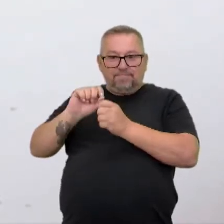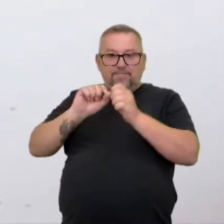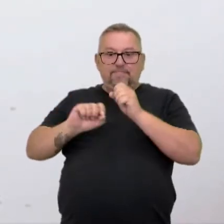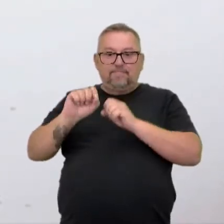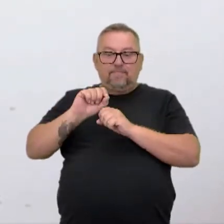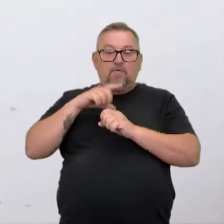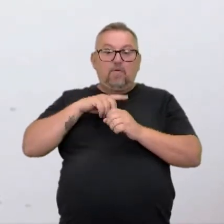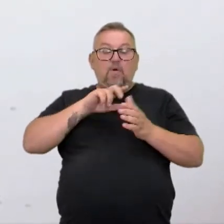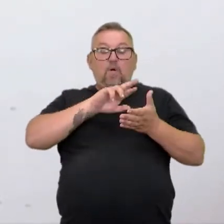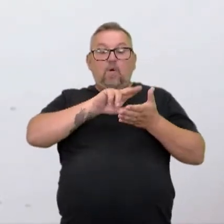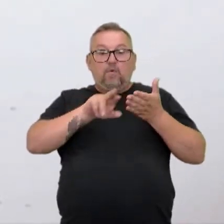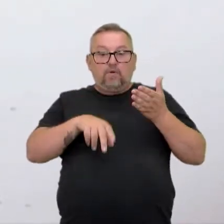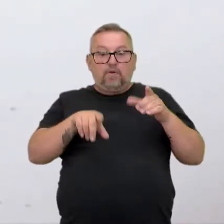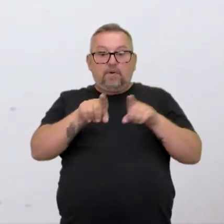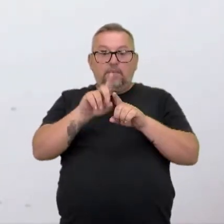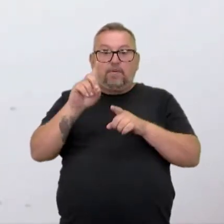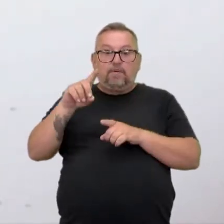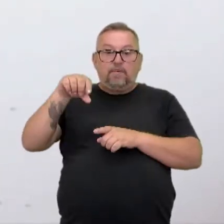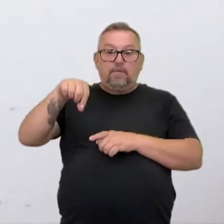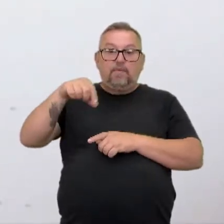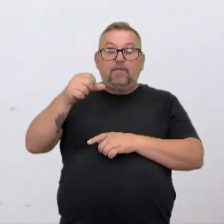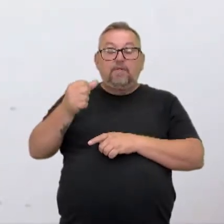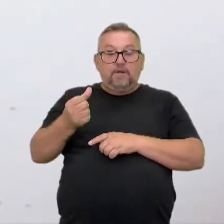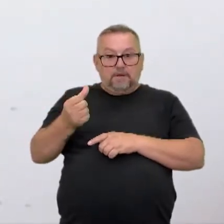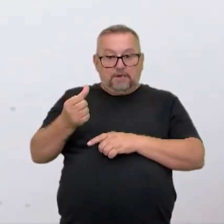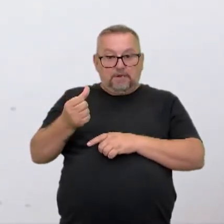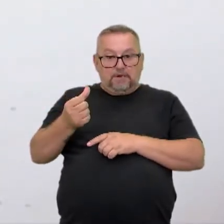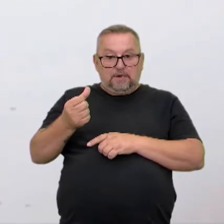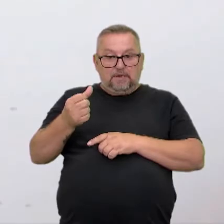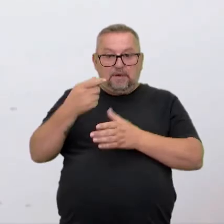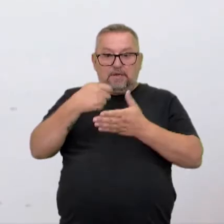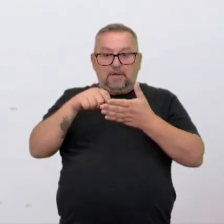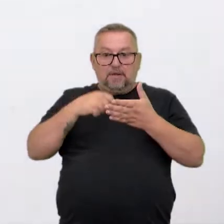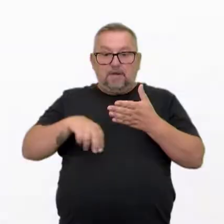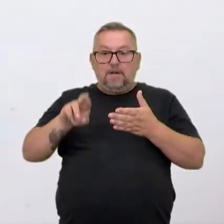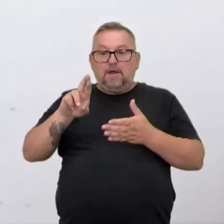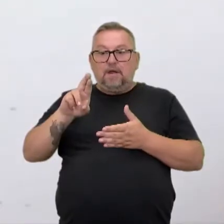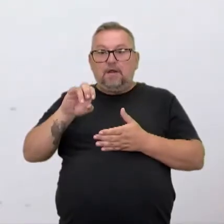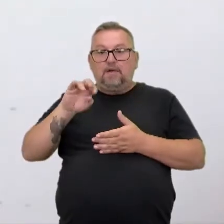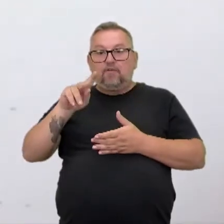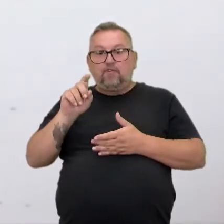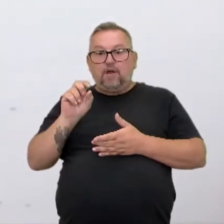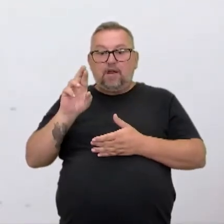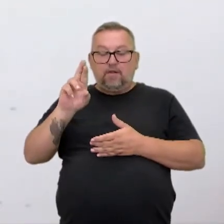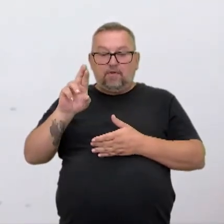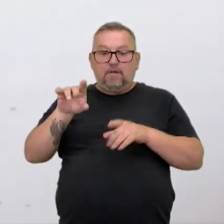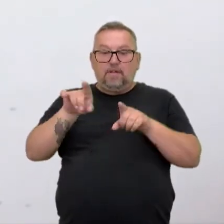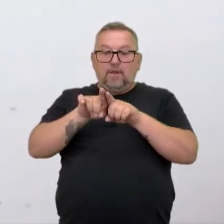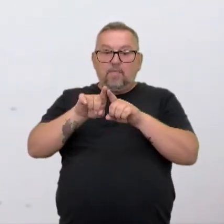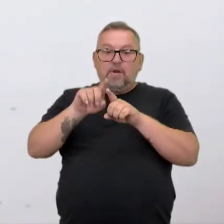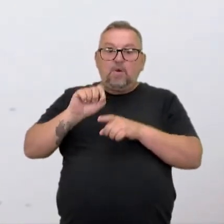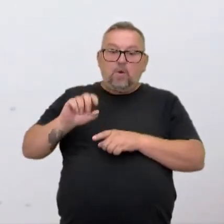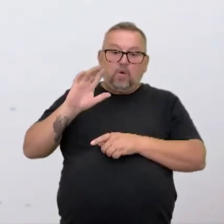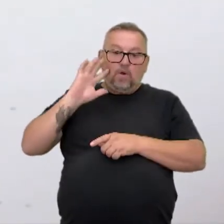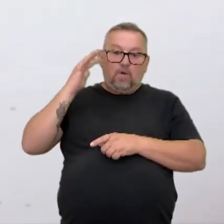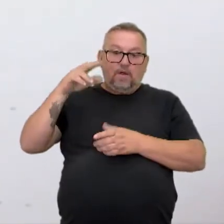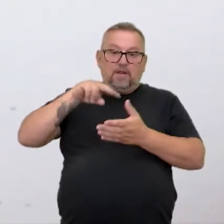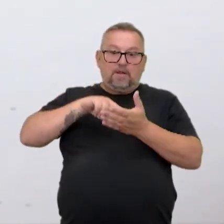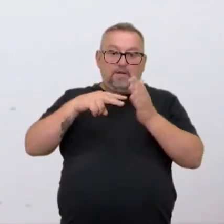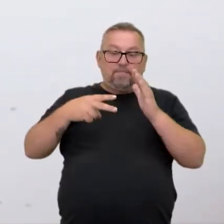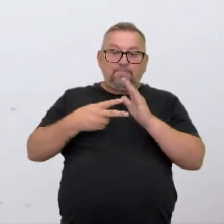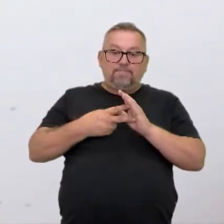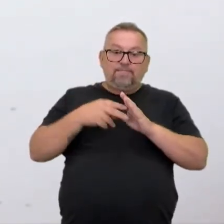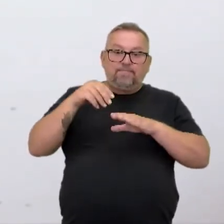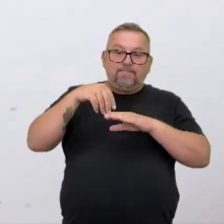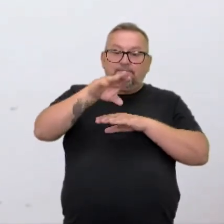O Gênio Egoísta, de 1976, escrito por Richard Dawkins. No meio empresarial, meme significa a